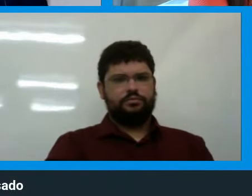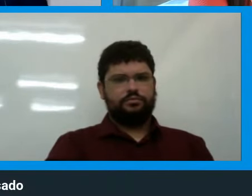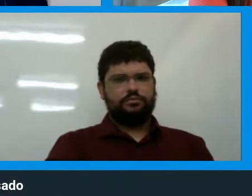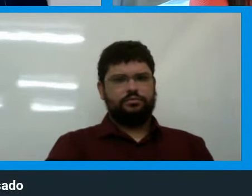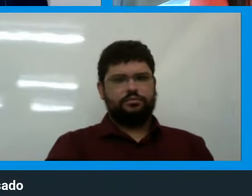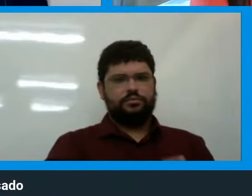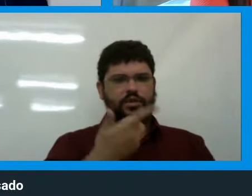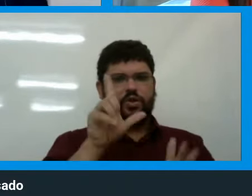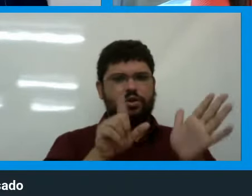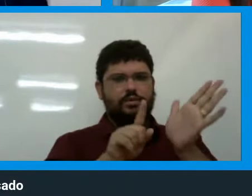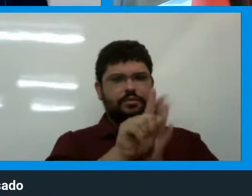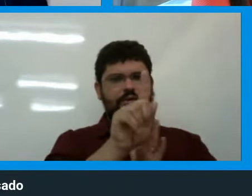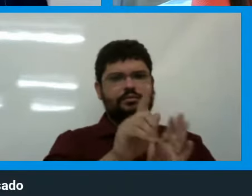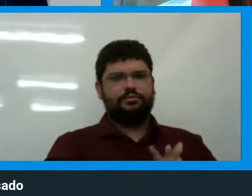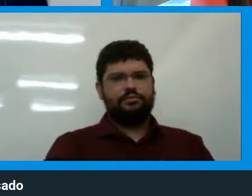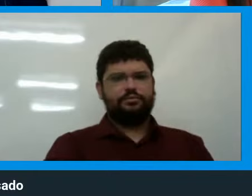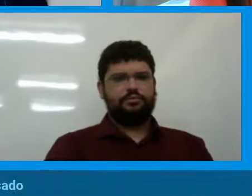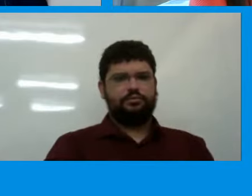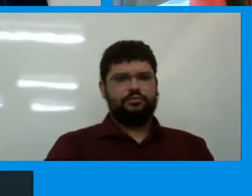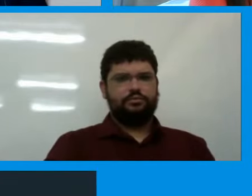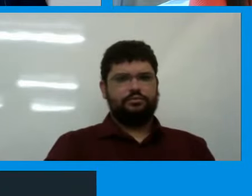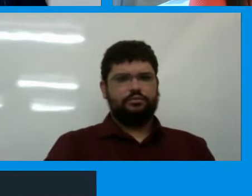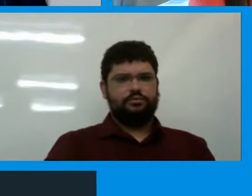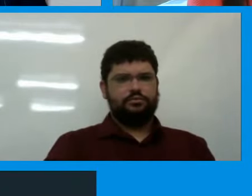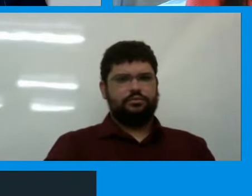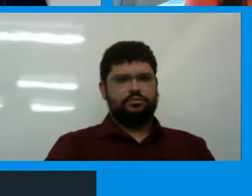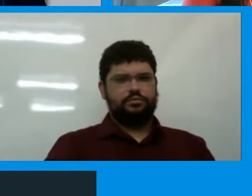algum questionamento.